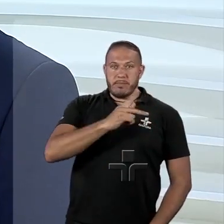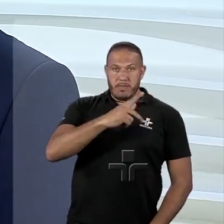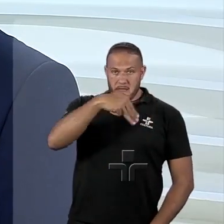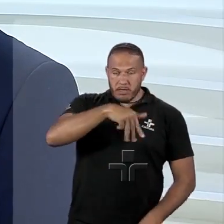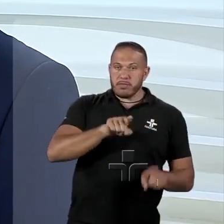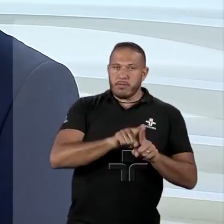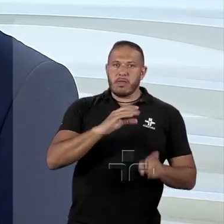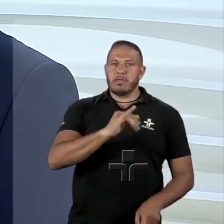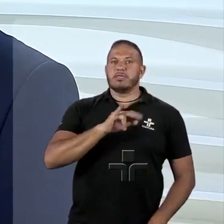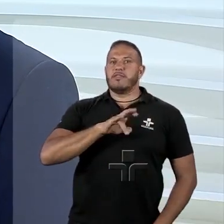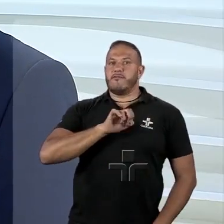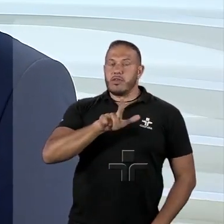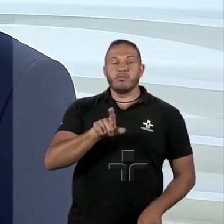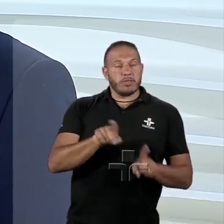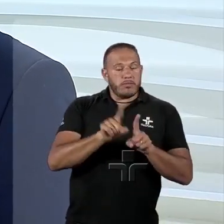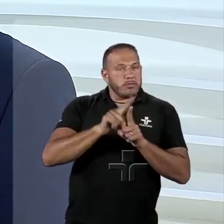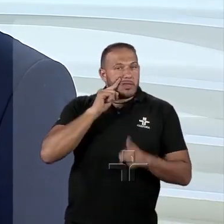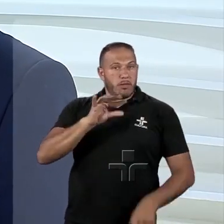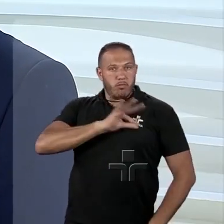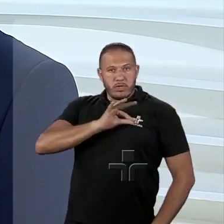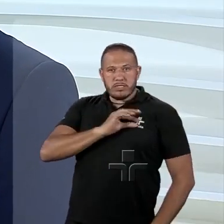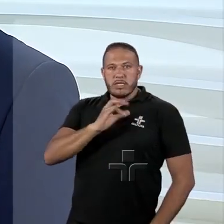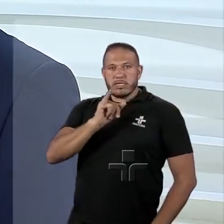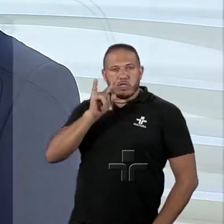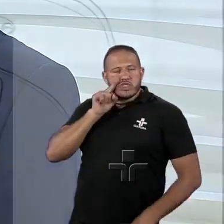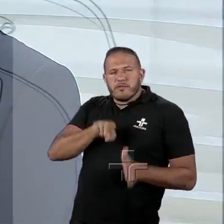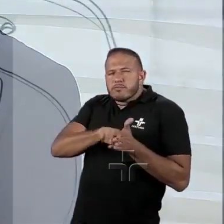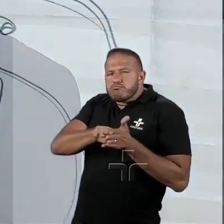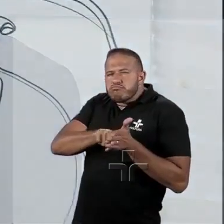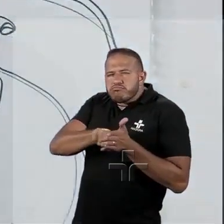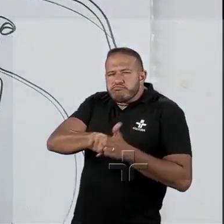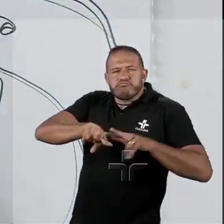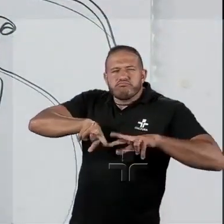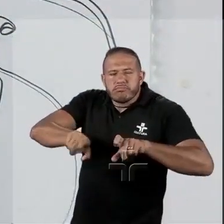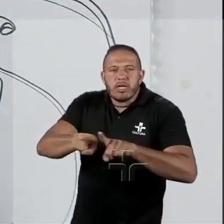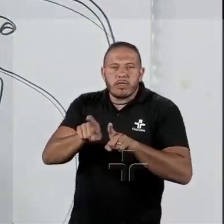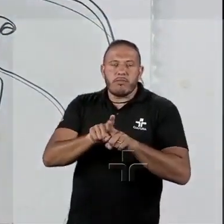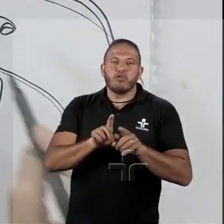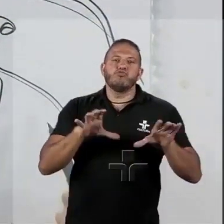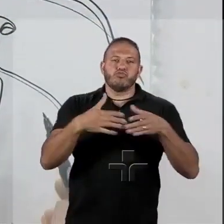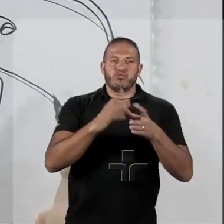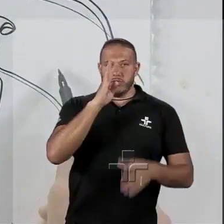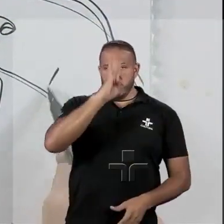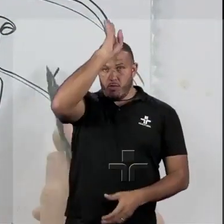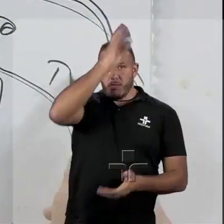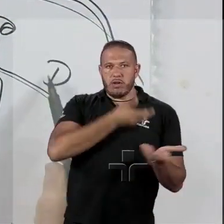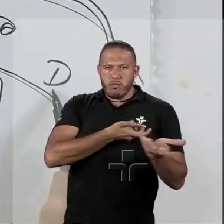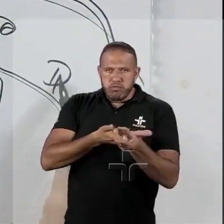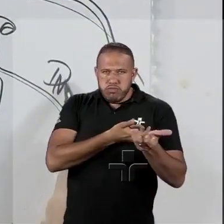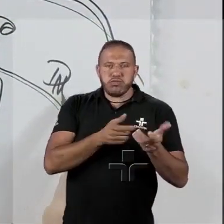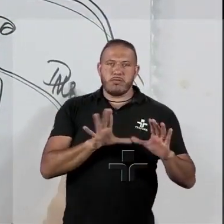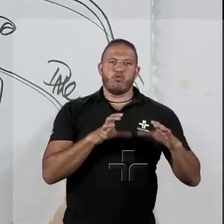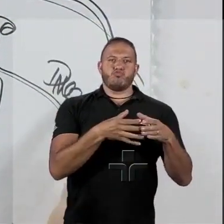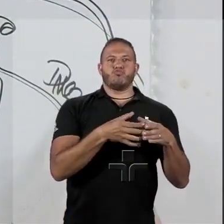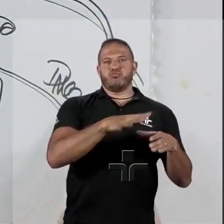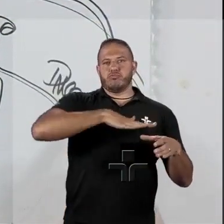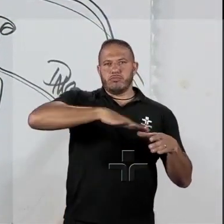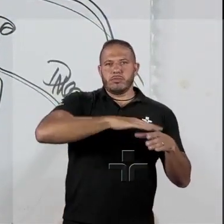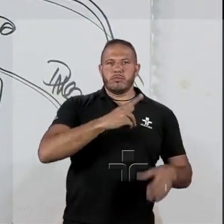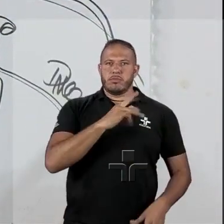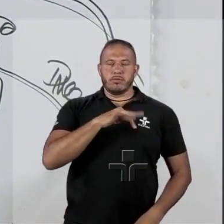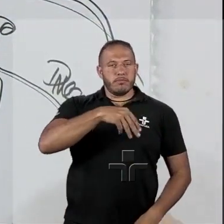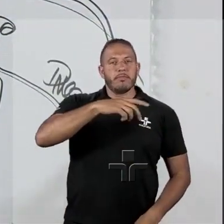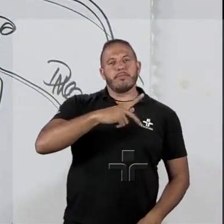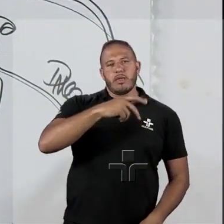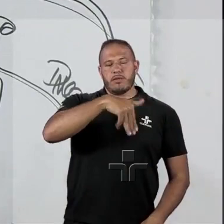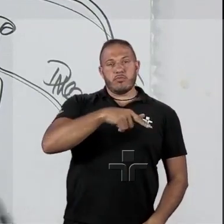também a Polícia Científica no âmbito civil e os bombeiros no âmbito da Polícia Militar. Todos os novos veículos